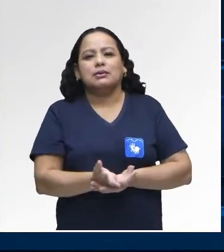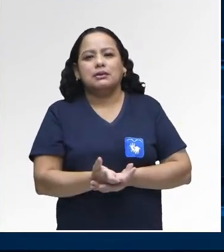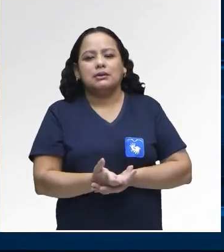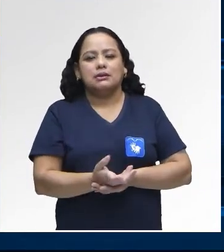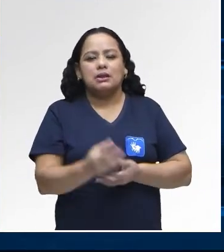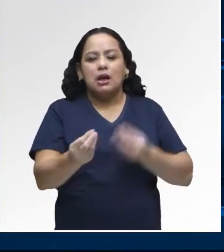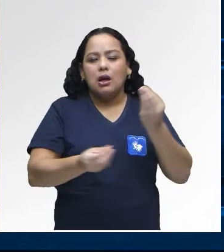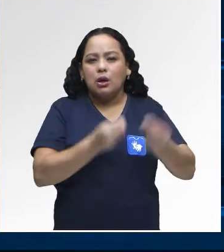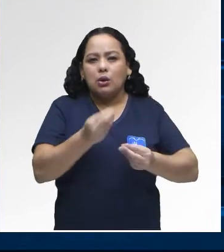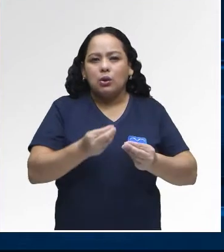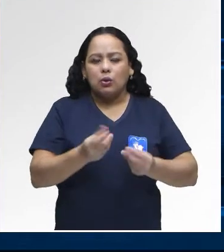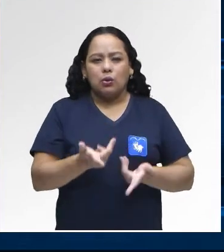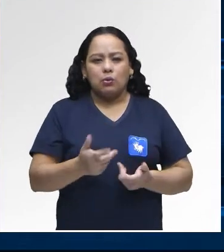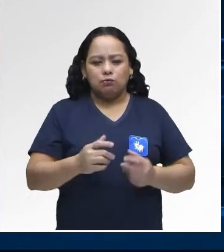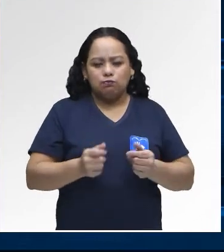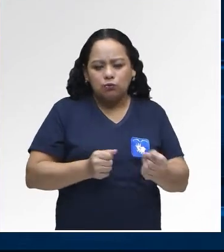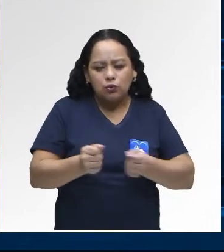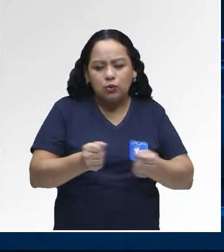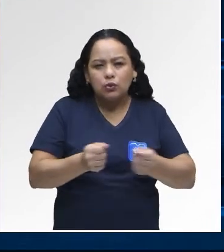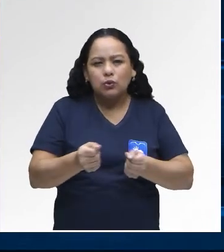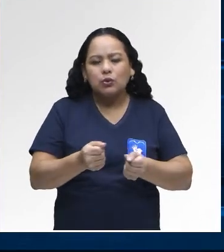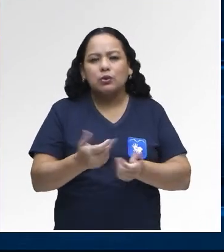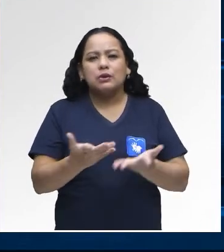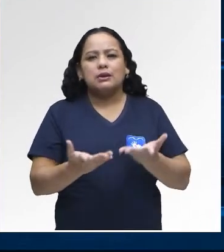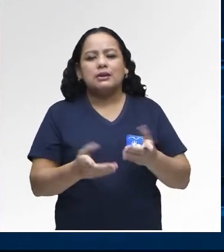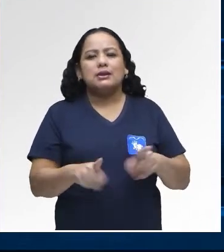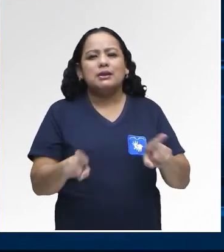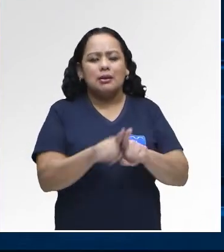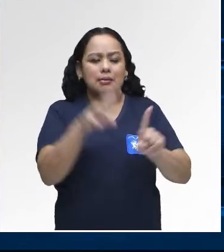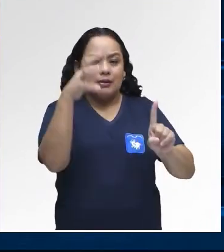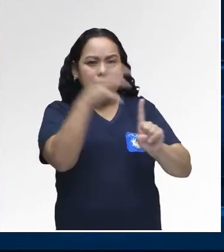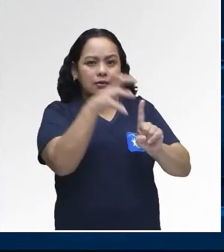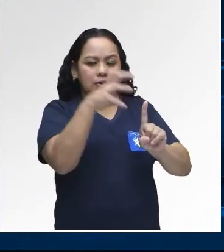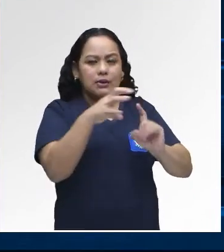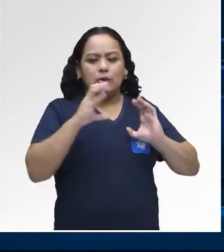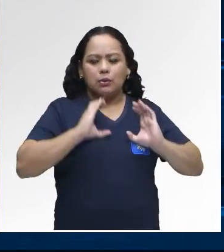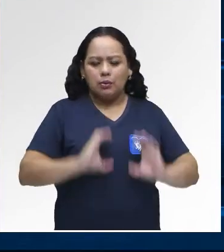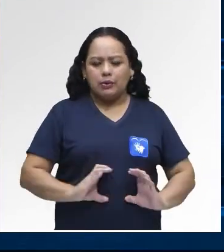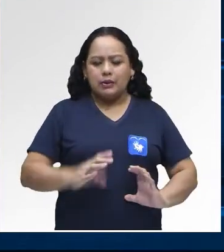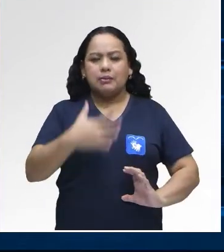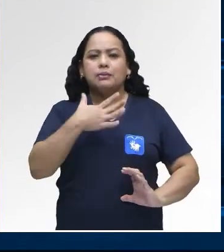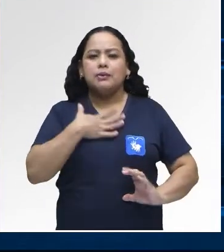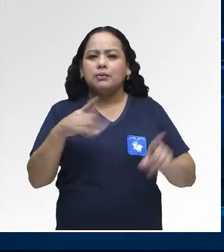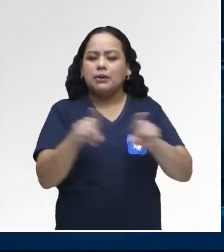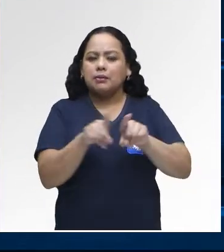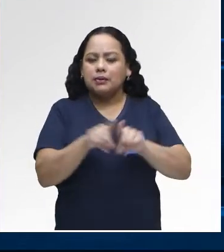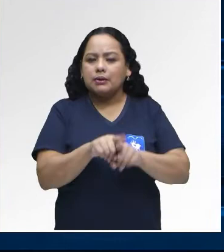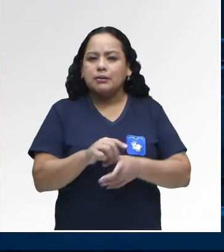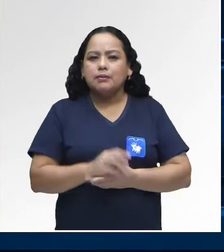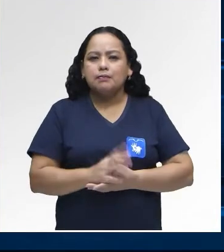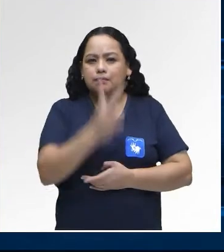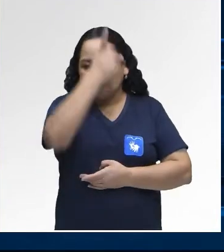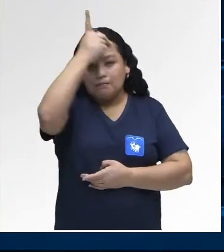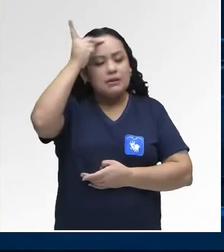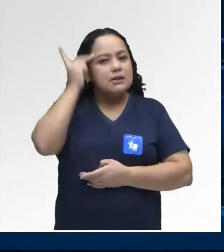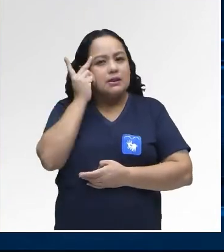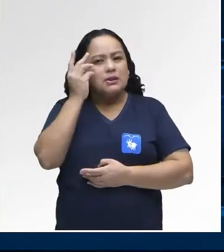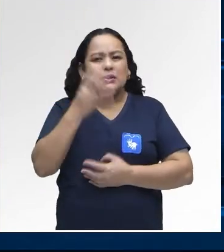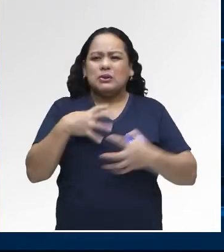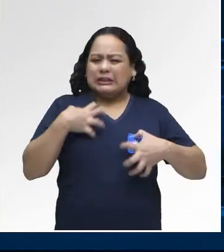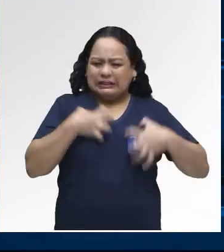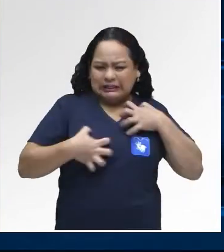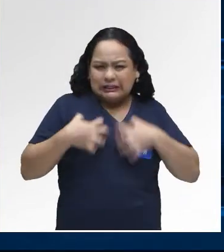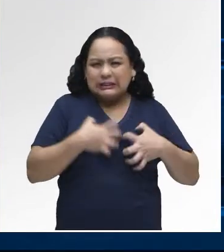atuando da melhor maneira possível, isso pode afetar o meu comportamento, certo? Então a pessoa fica irritada,